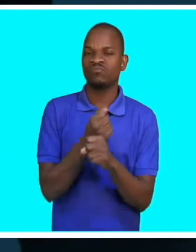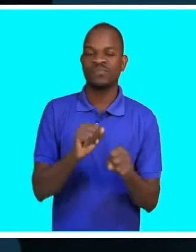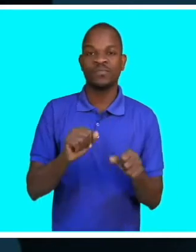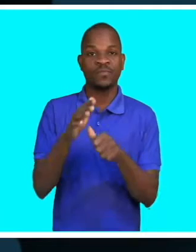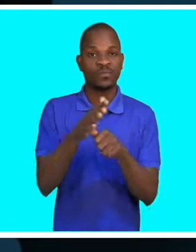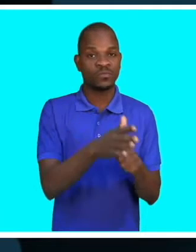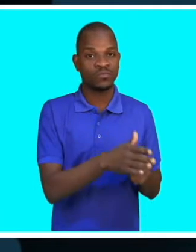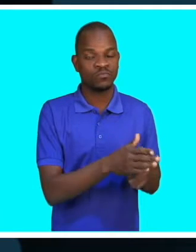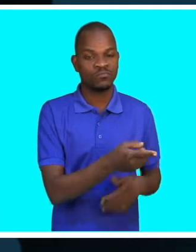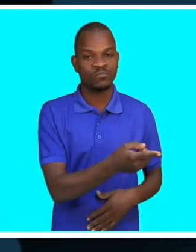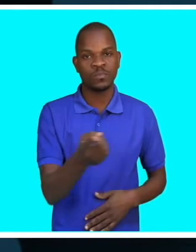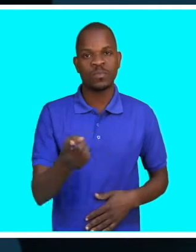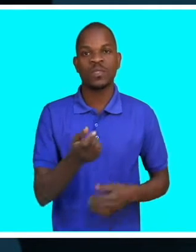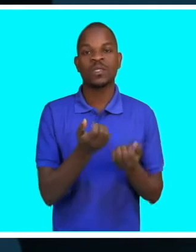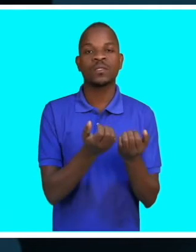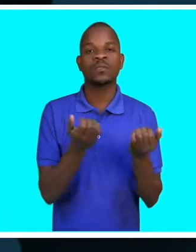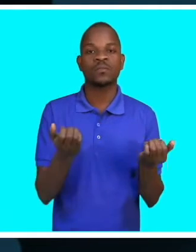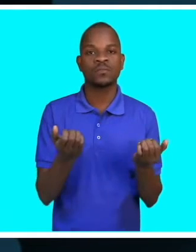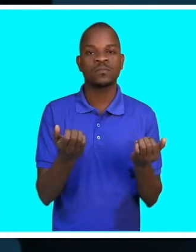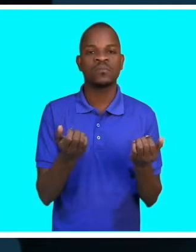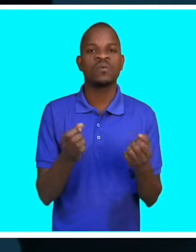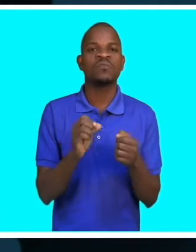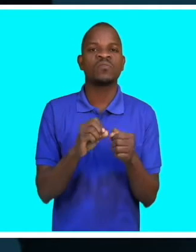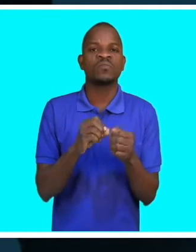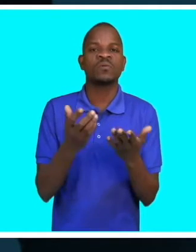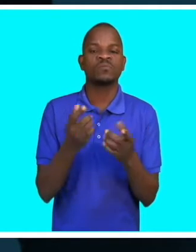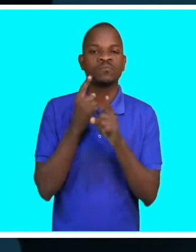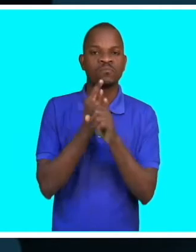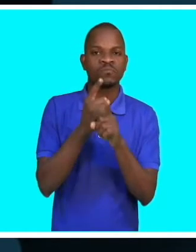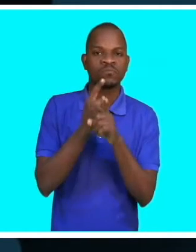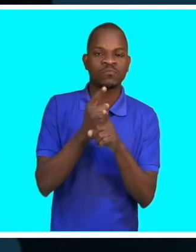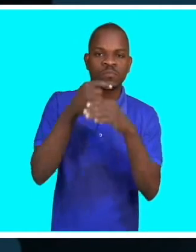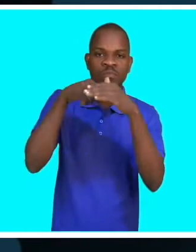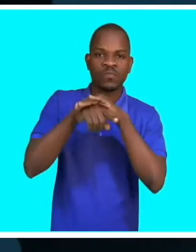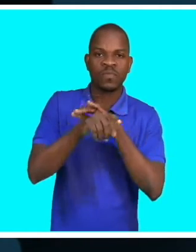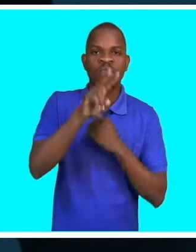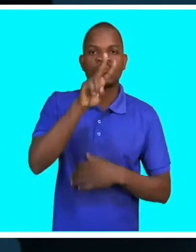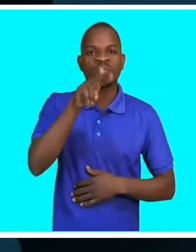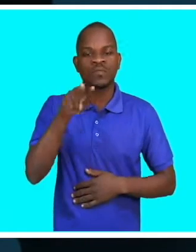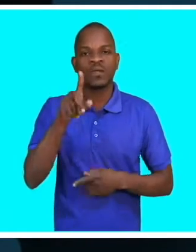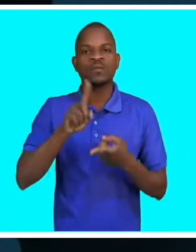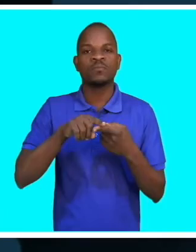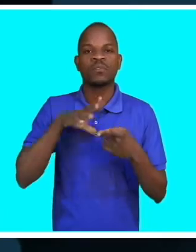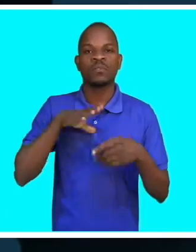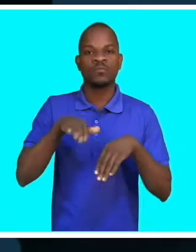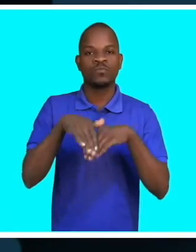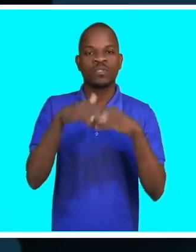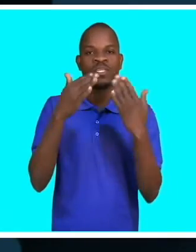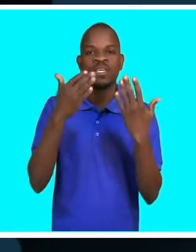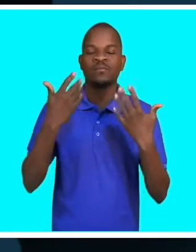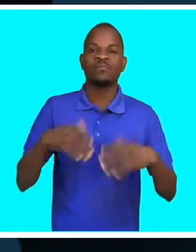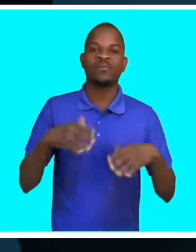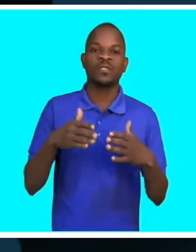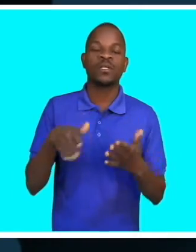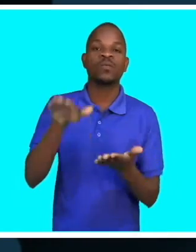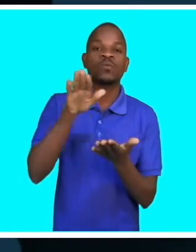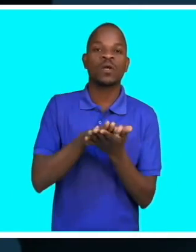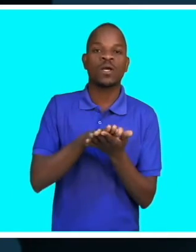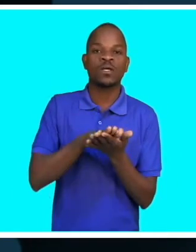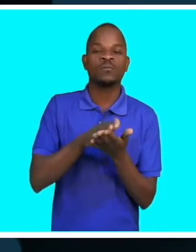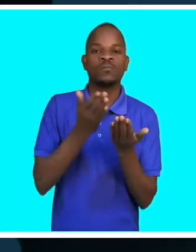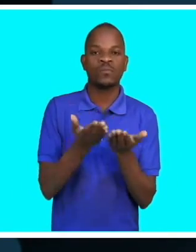ser excluídas da apreciação, de terem um dia de lazer nesta nossa